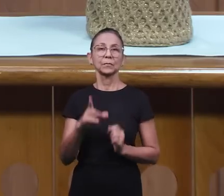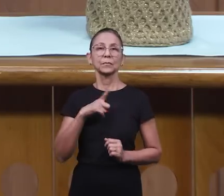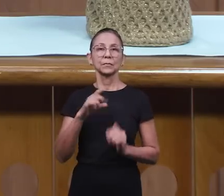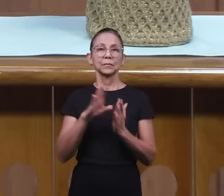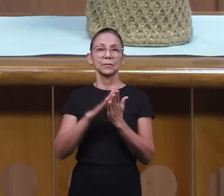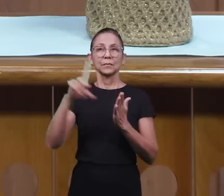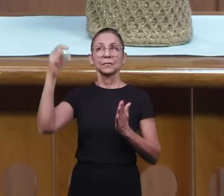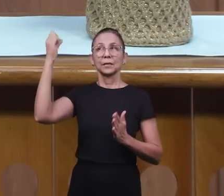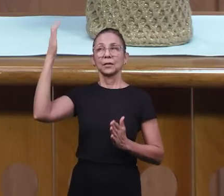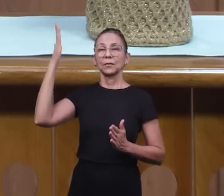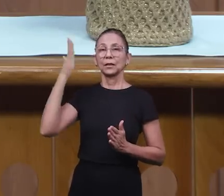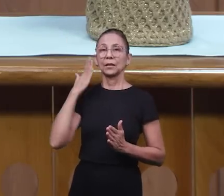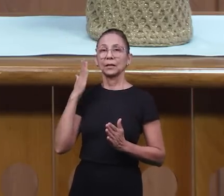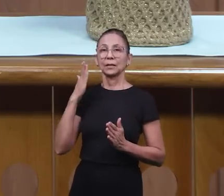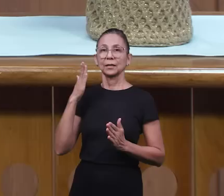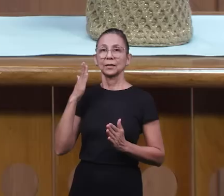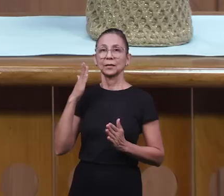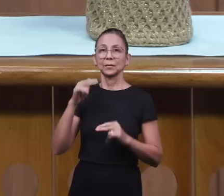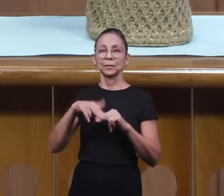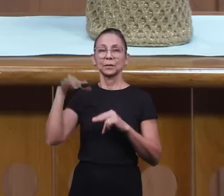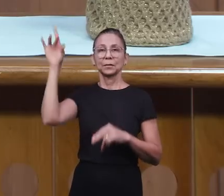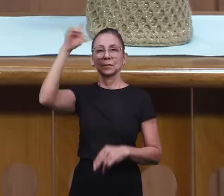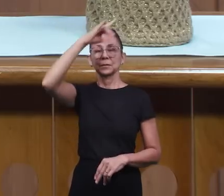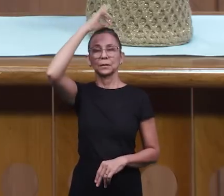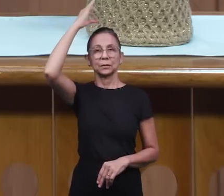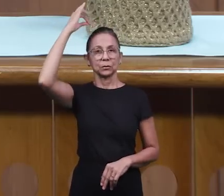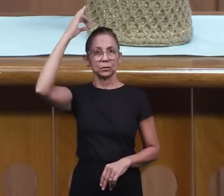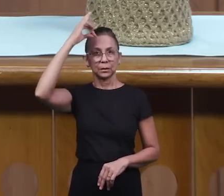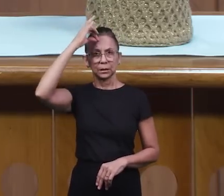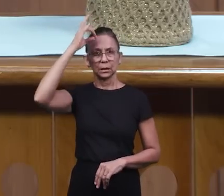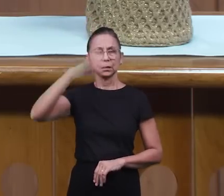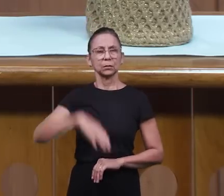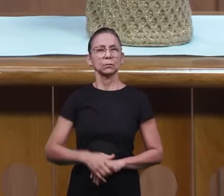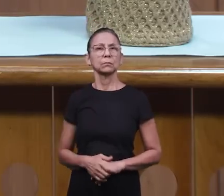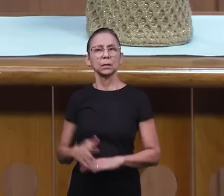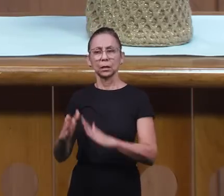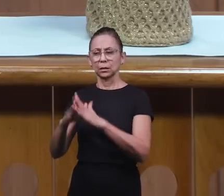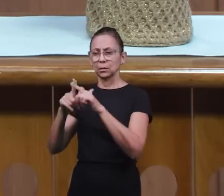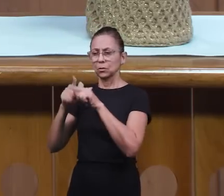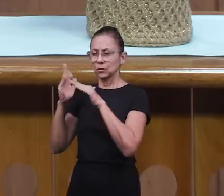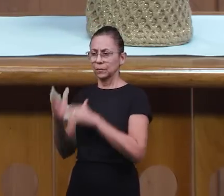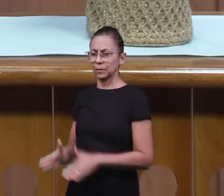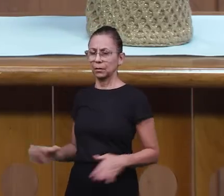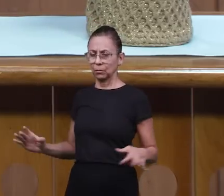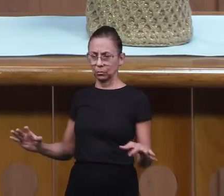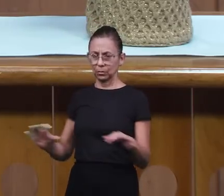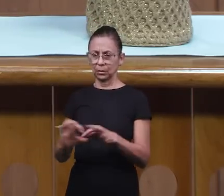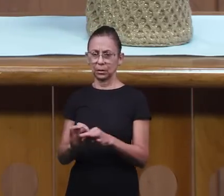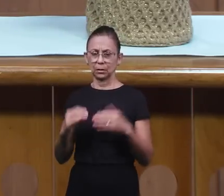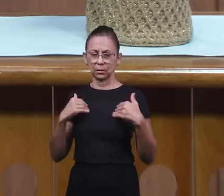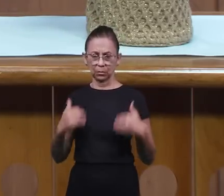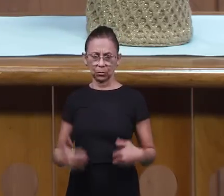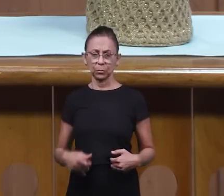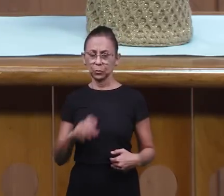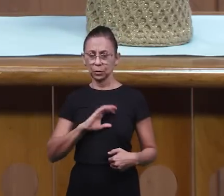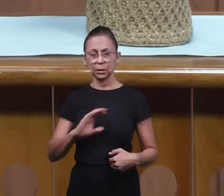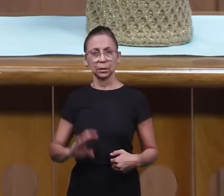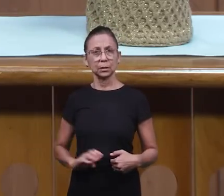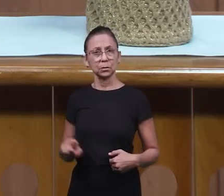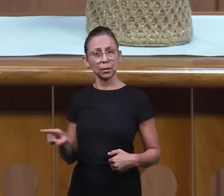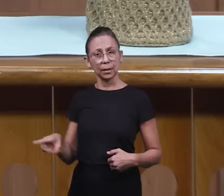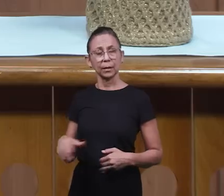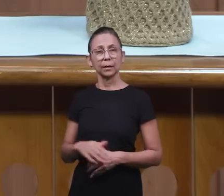revelada pelo Espírito Santo. O povo que faz parte desse culto é a igreja fiel de Jesus, o corpo de Cristo. Esse culto